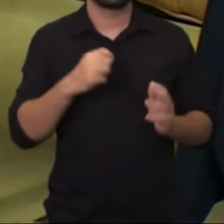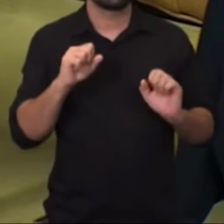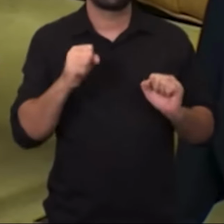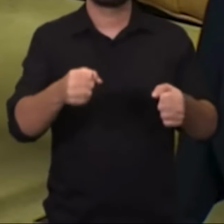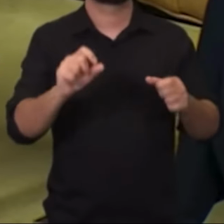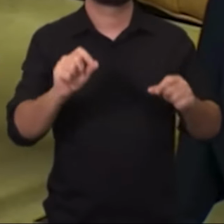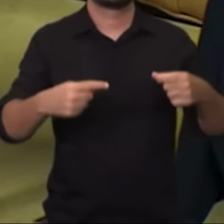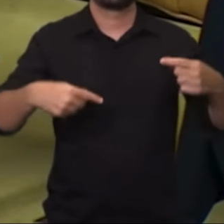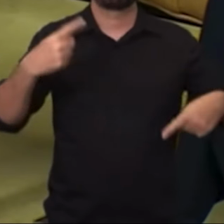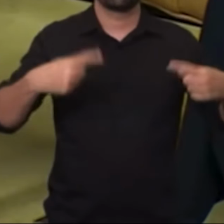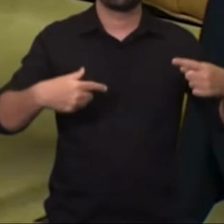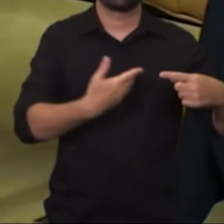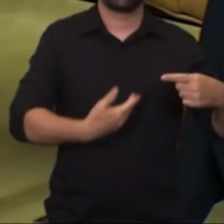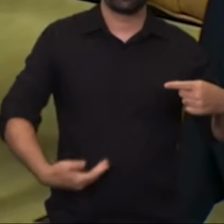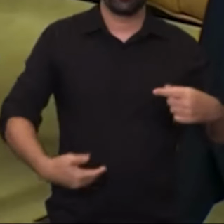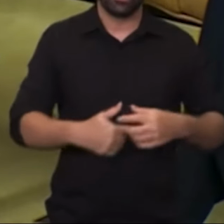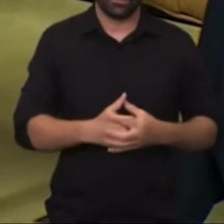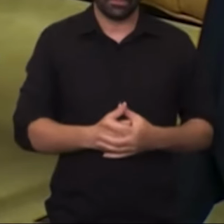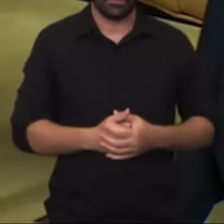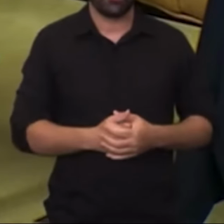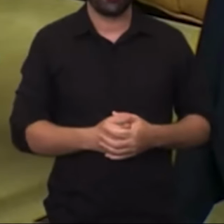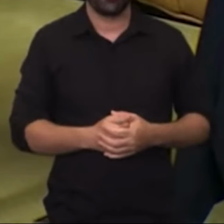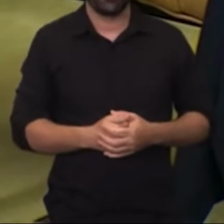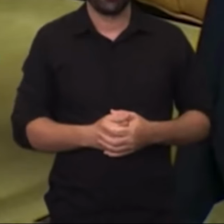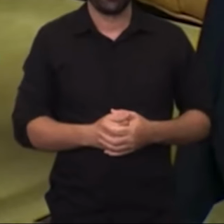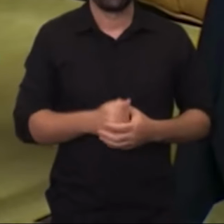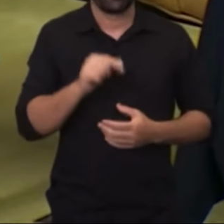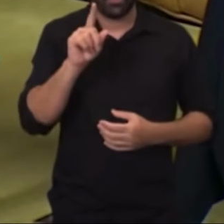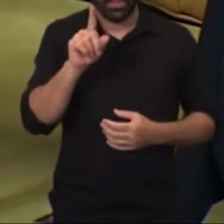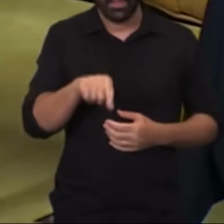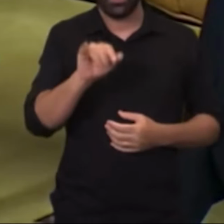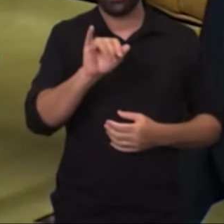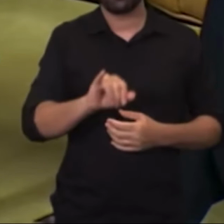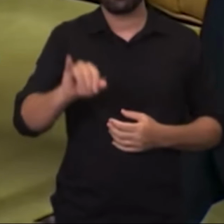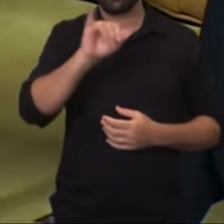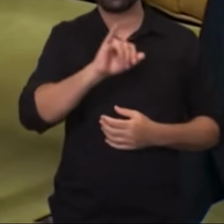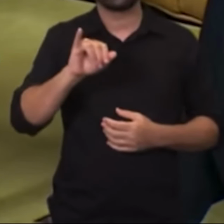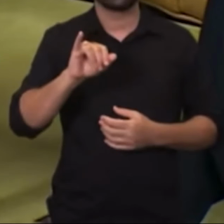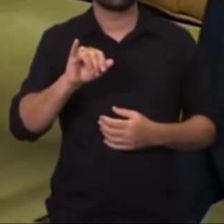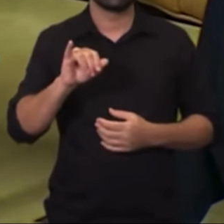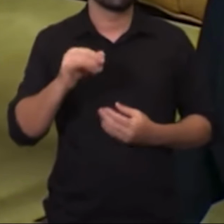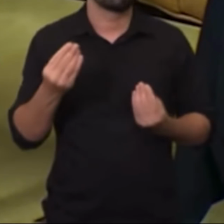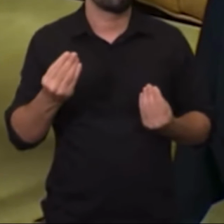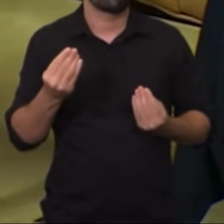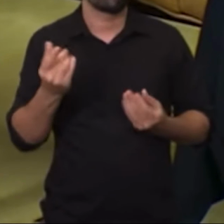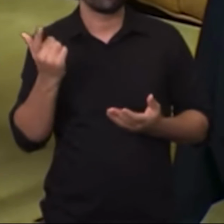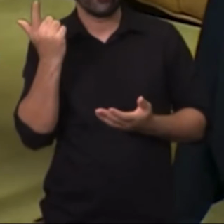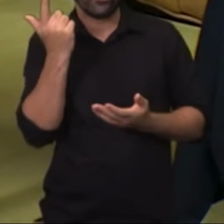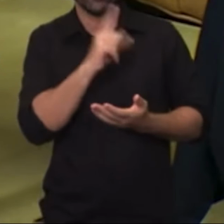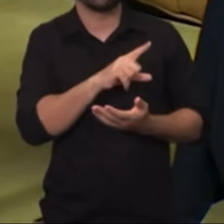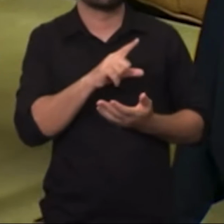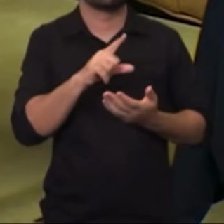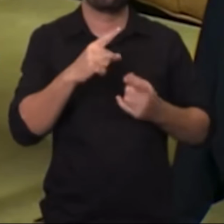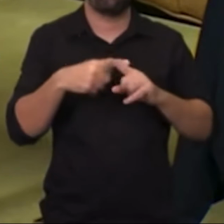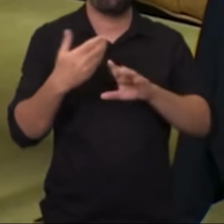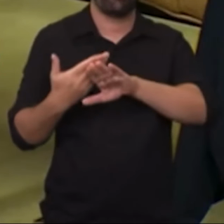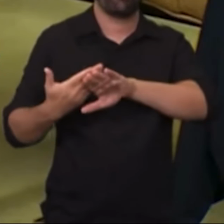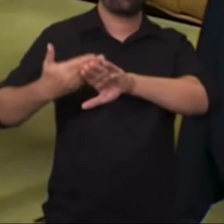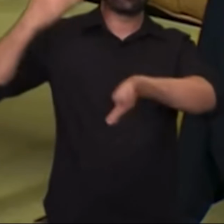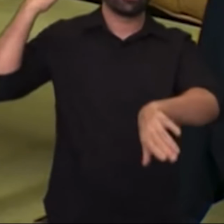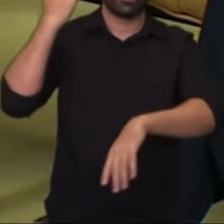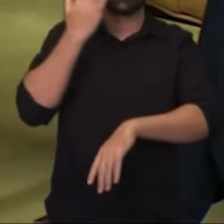política pública que é essencial para a concretização de uma promessa que o país